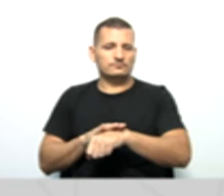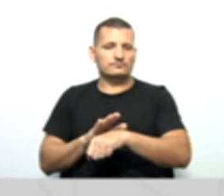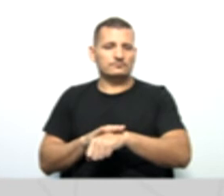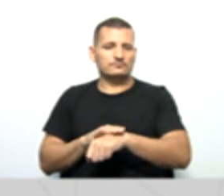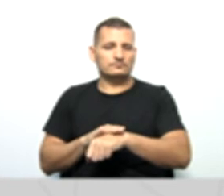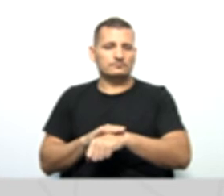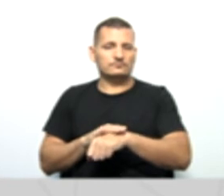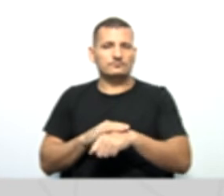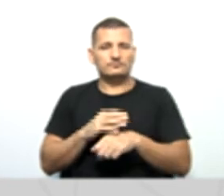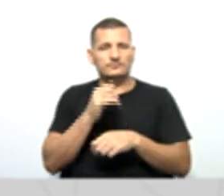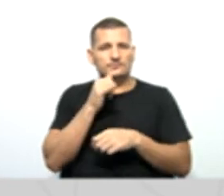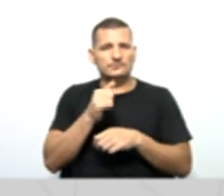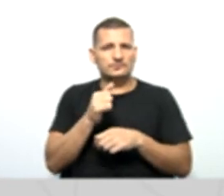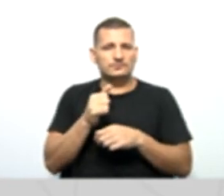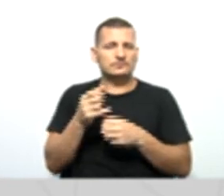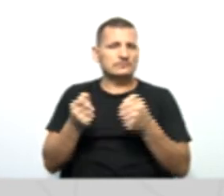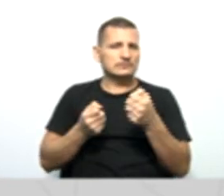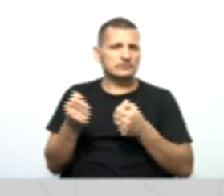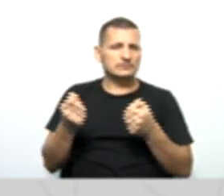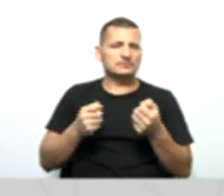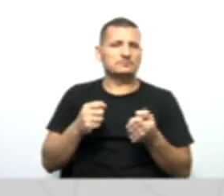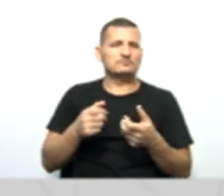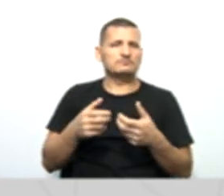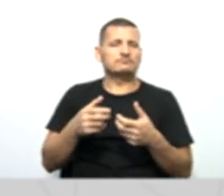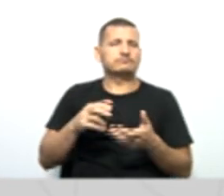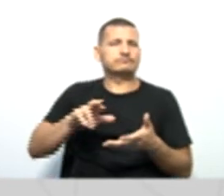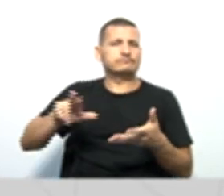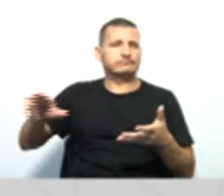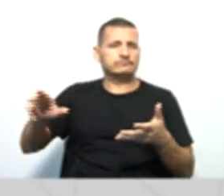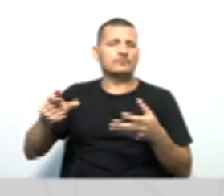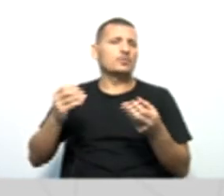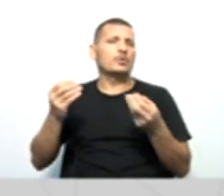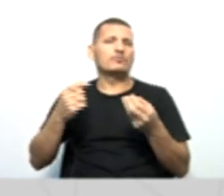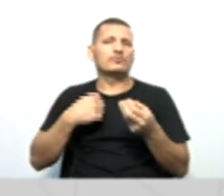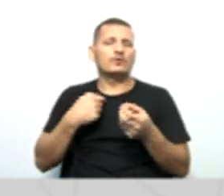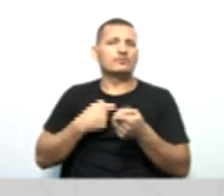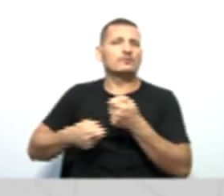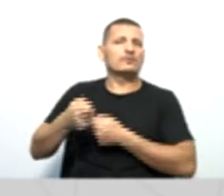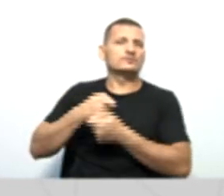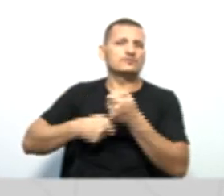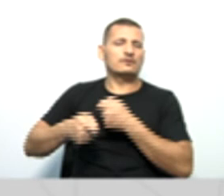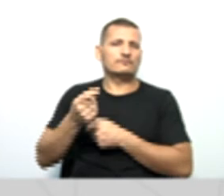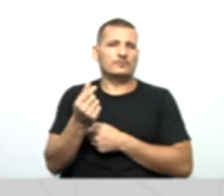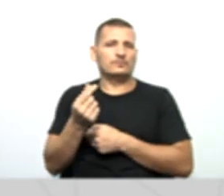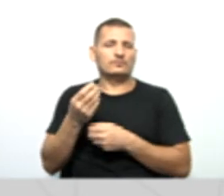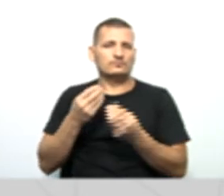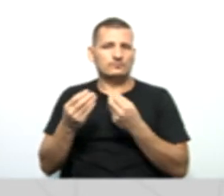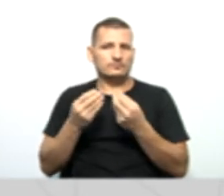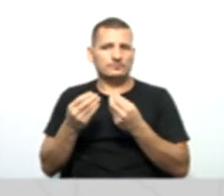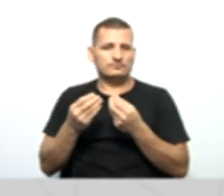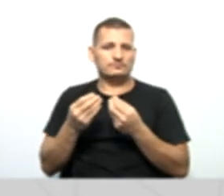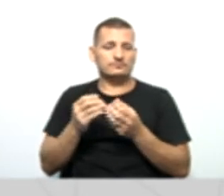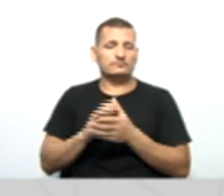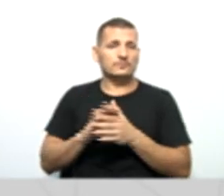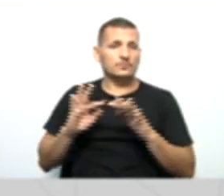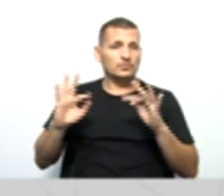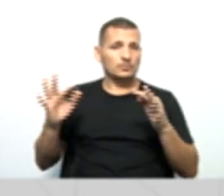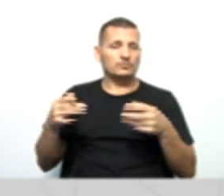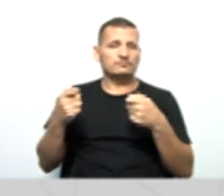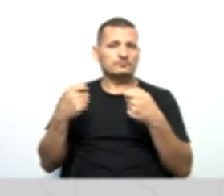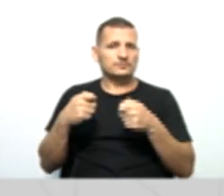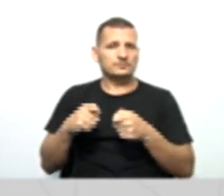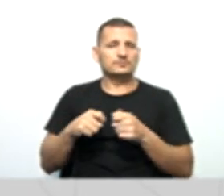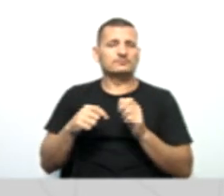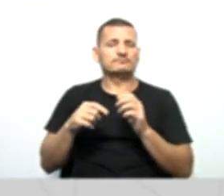Beleza? Se for uma aquisição muito grande, qual é o poder que eu tenho para poder negociar preço em relação a isso? Tudo tem que estar